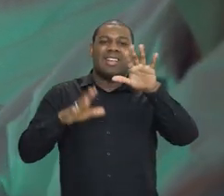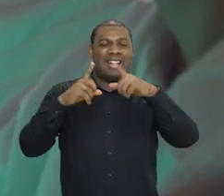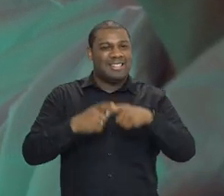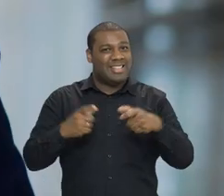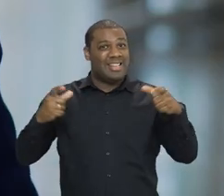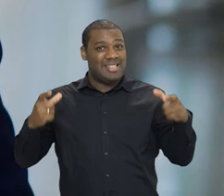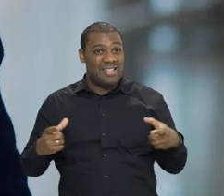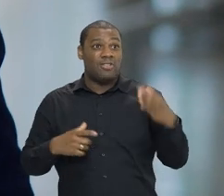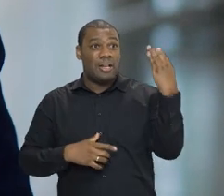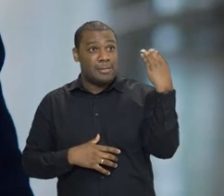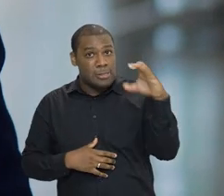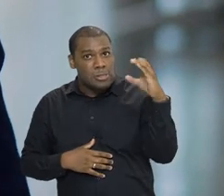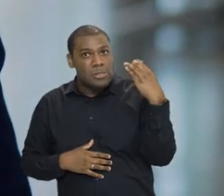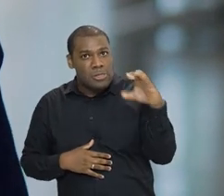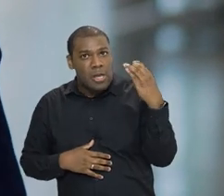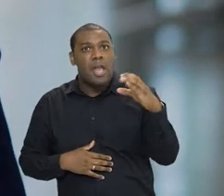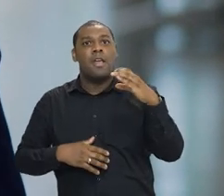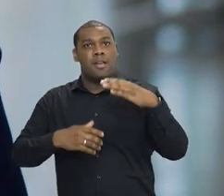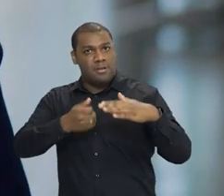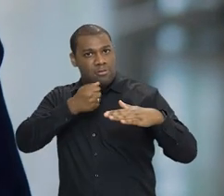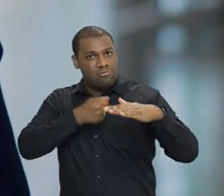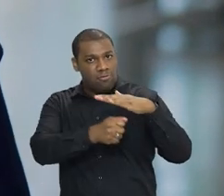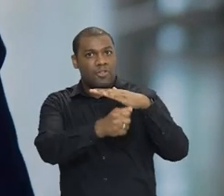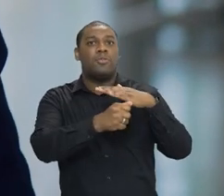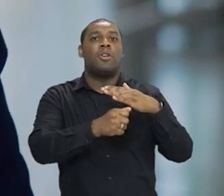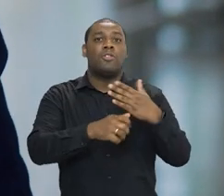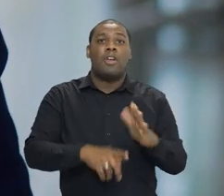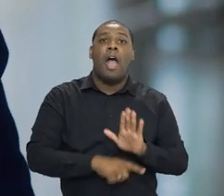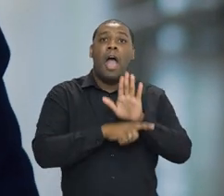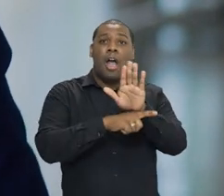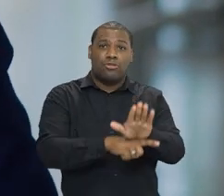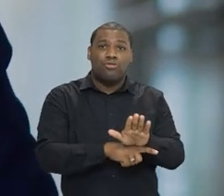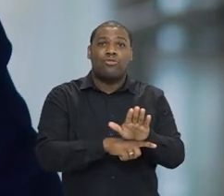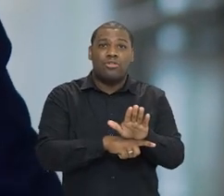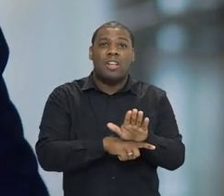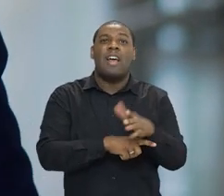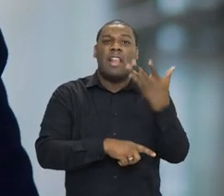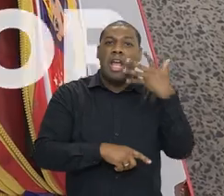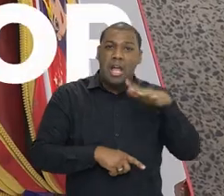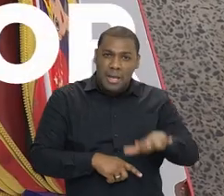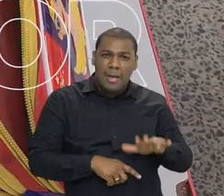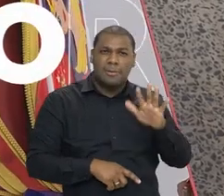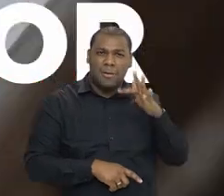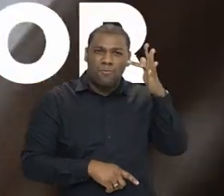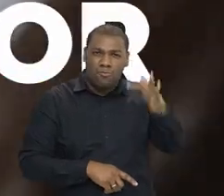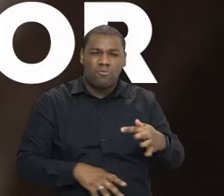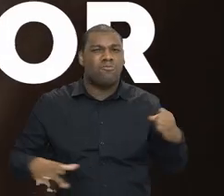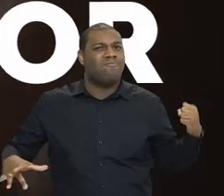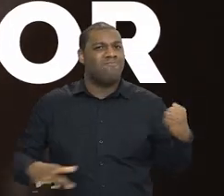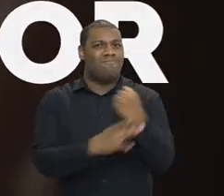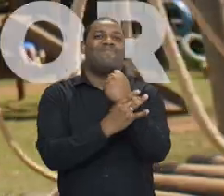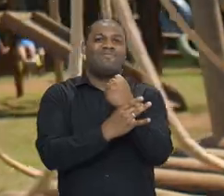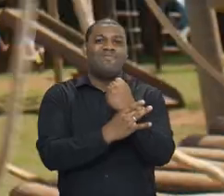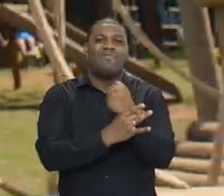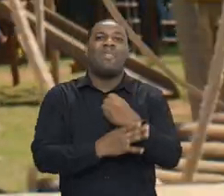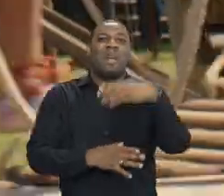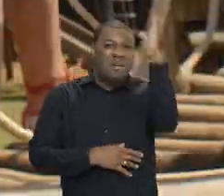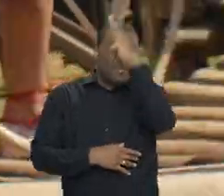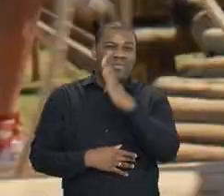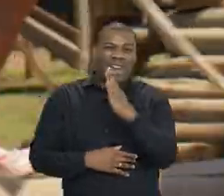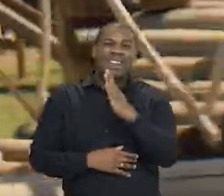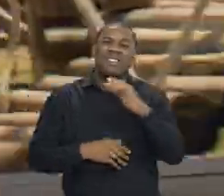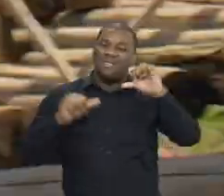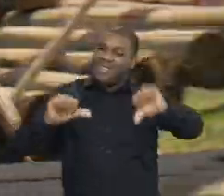Vamos alavancar a produção científica do país e dar as oportunidades de um futuro melhor para as nossas crianças. O